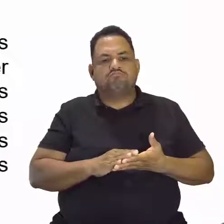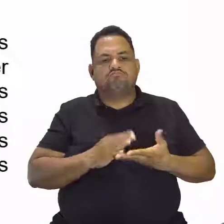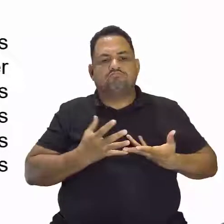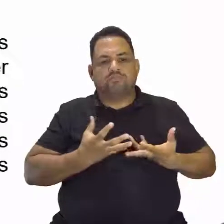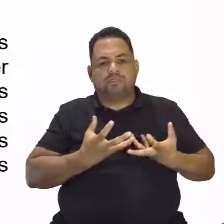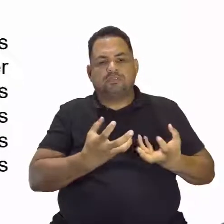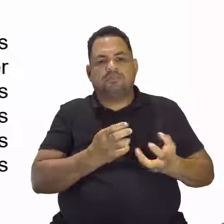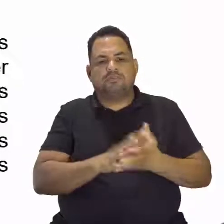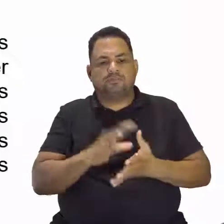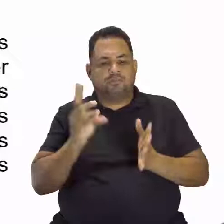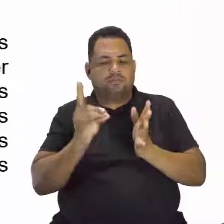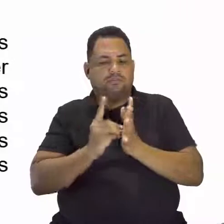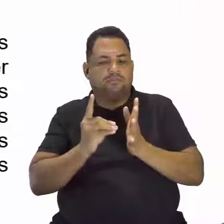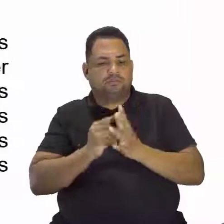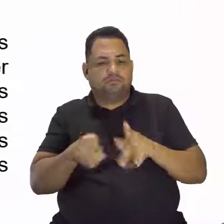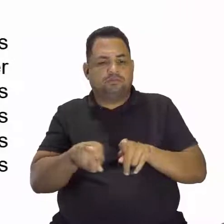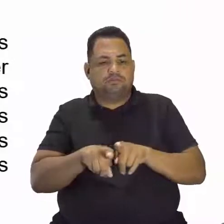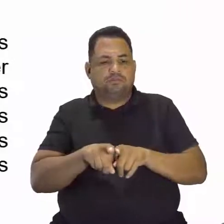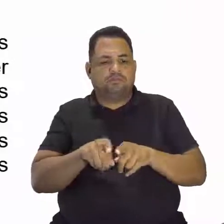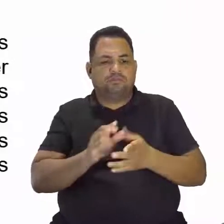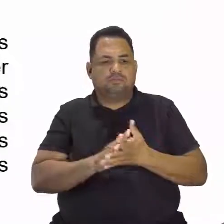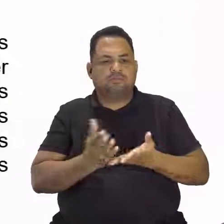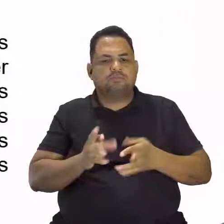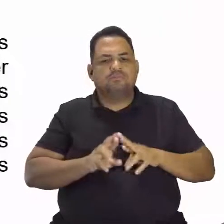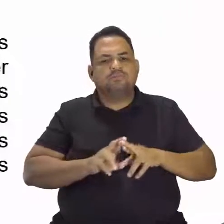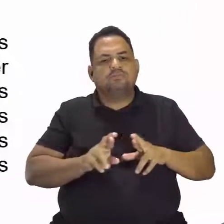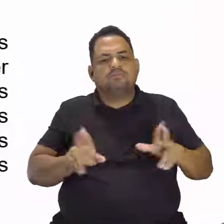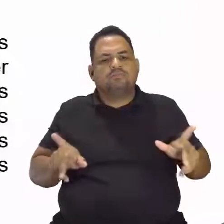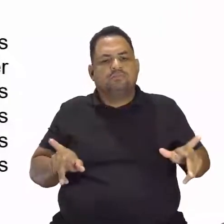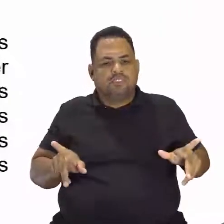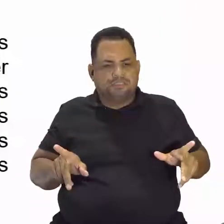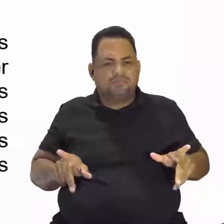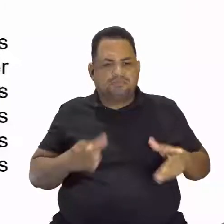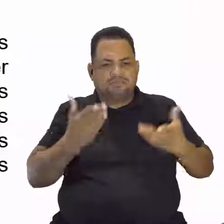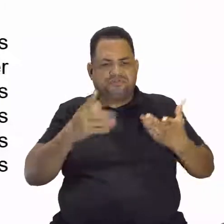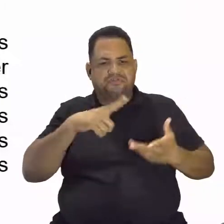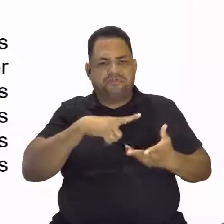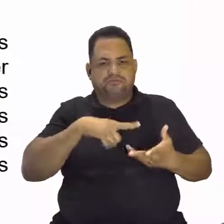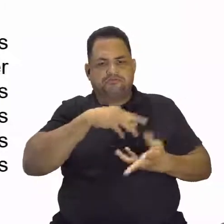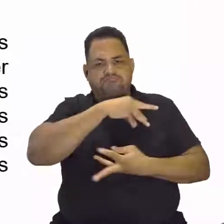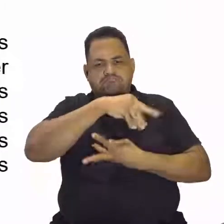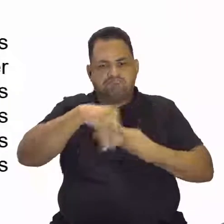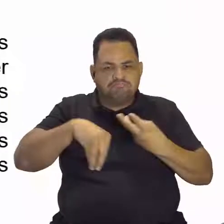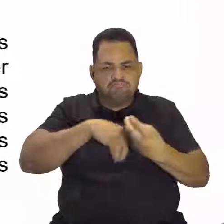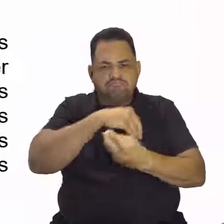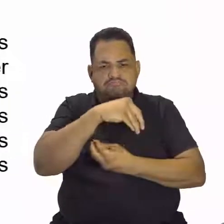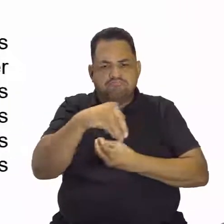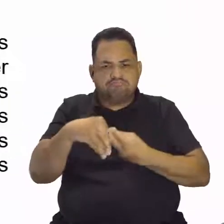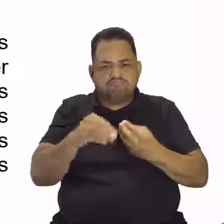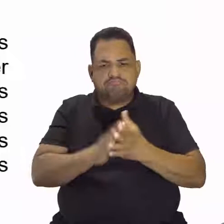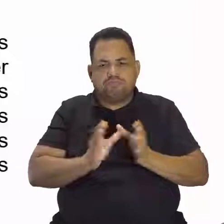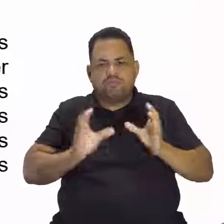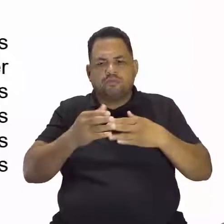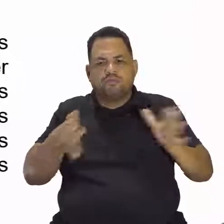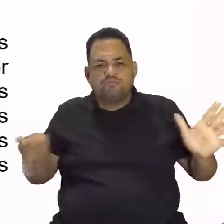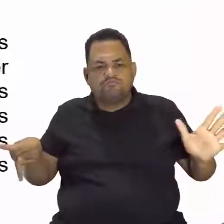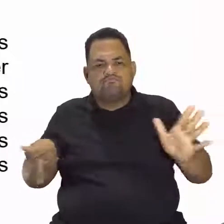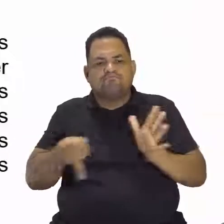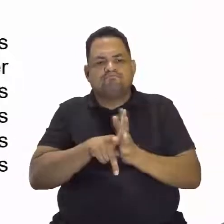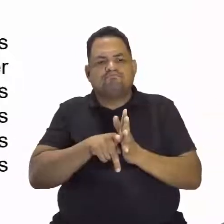tradicionais. Constituem, ou seja, formam aí ambiguidades, pois misturam categorias